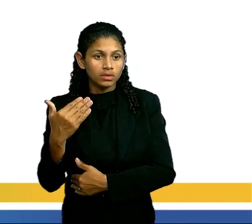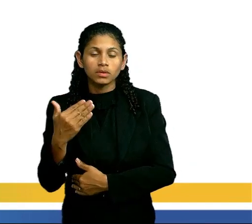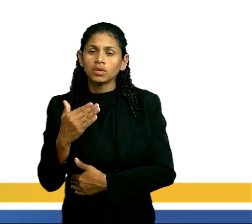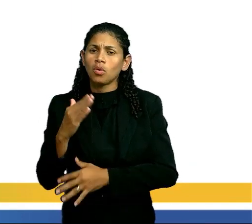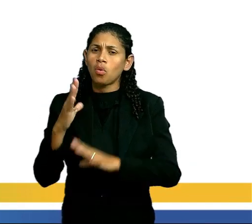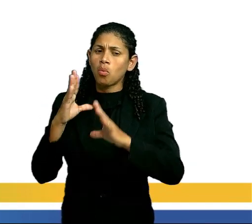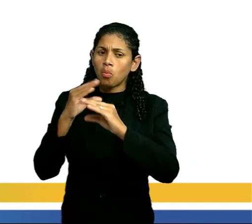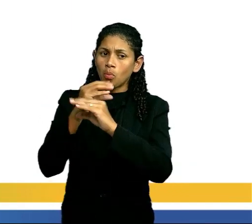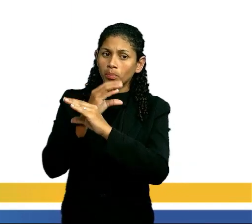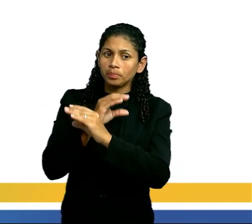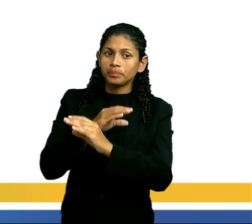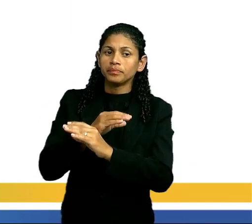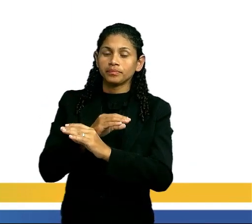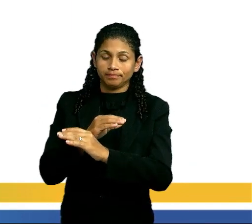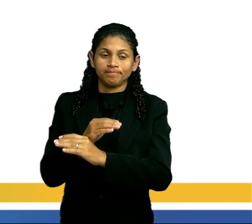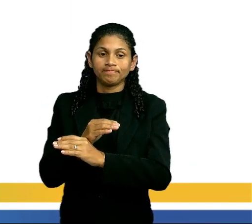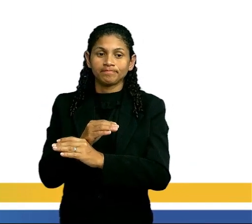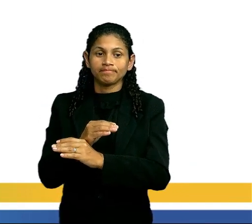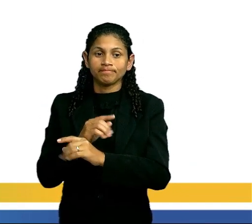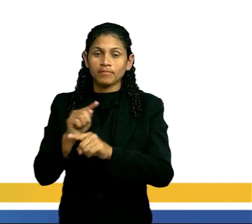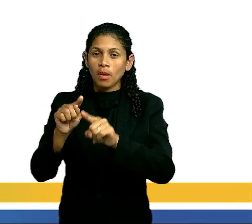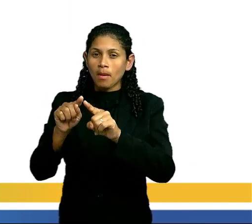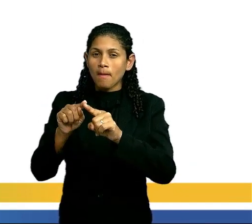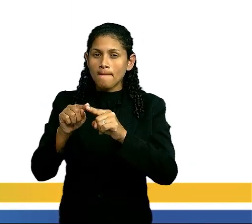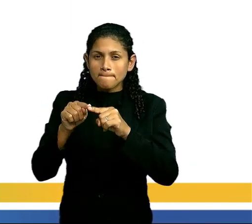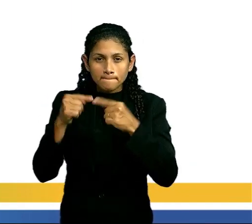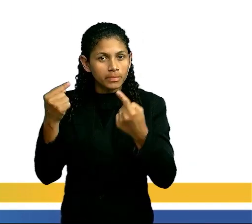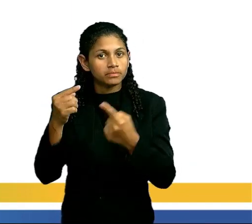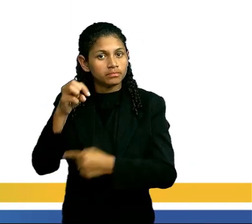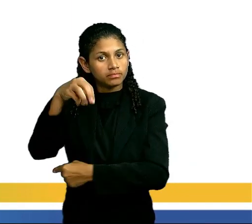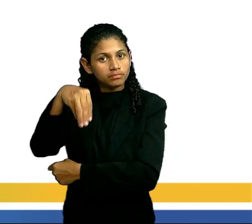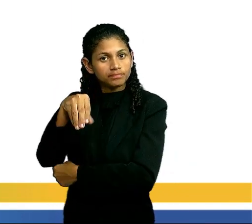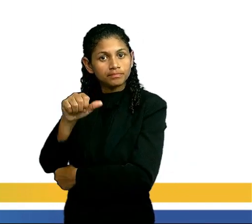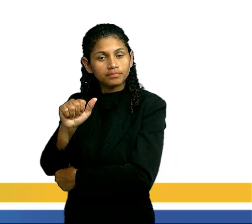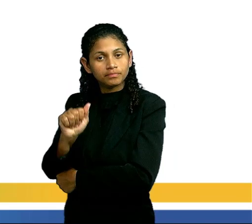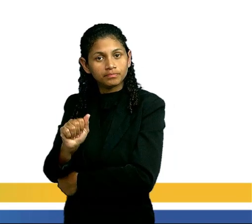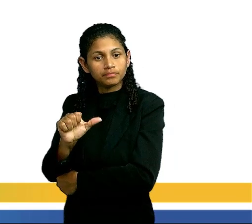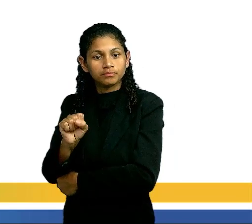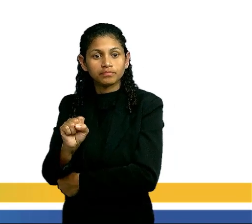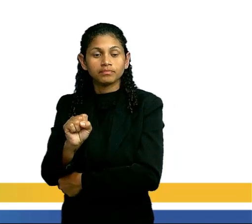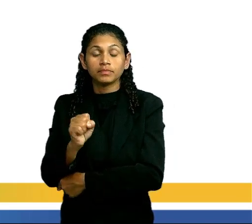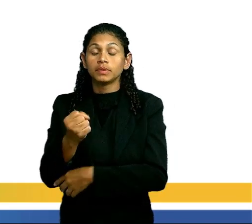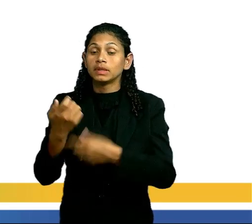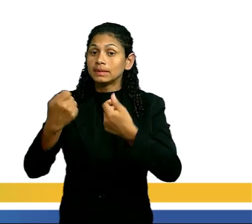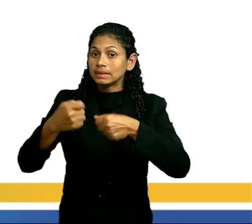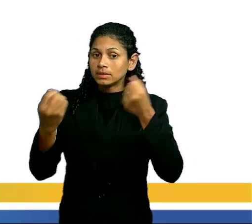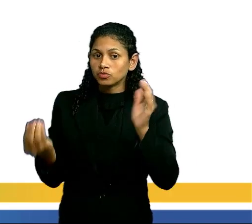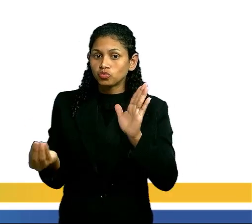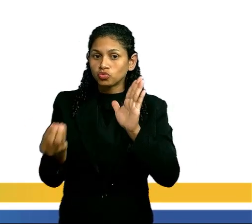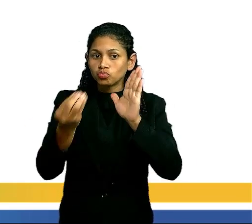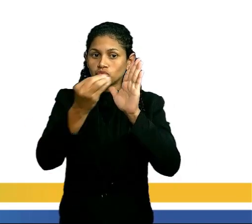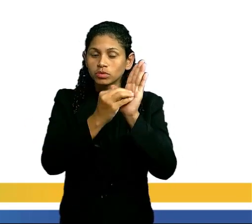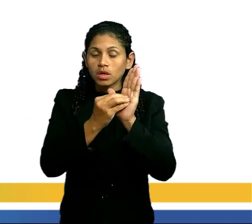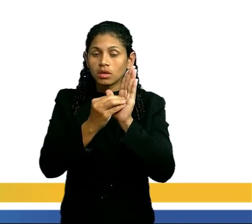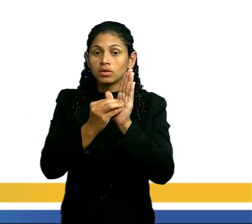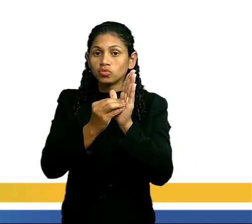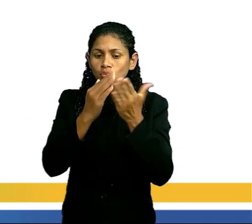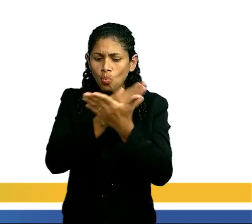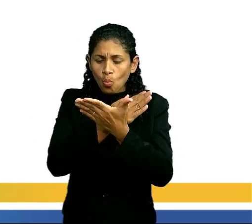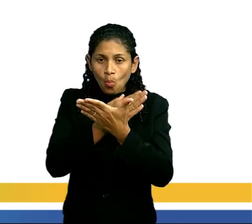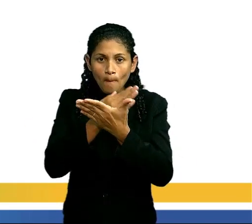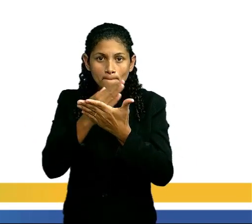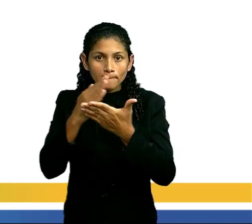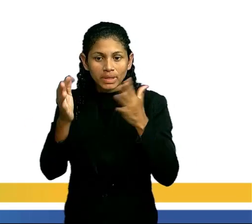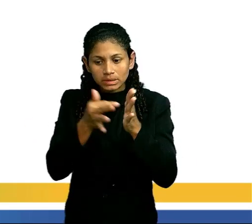conjunções adversativas, mas deve ser empregada sempre no início da oração.